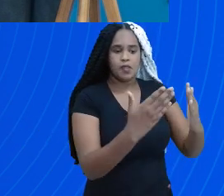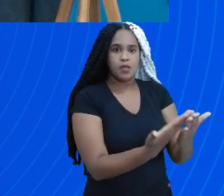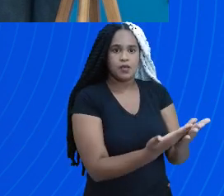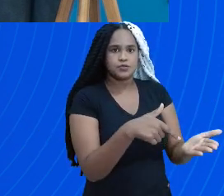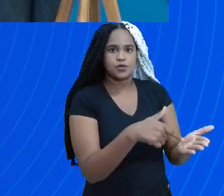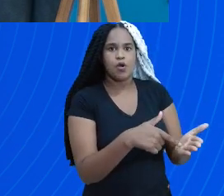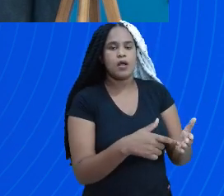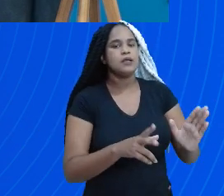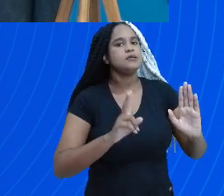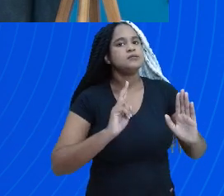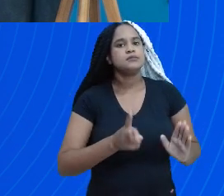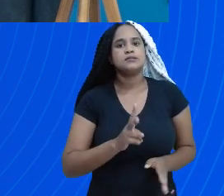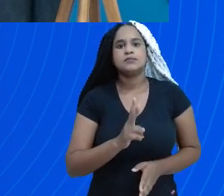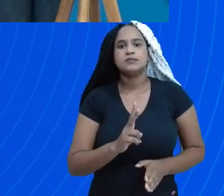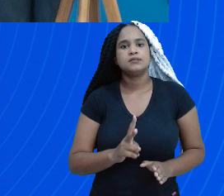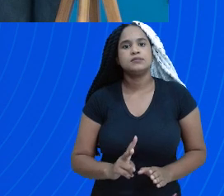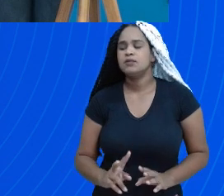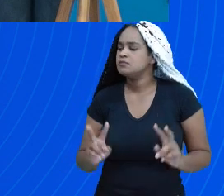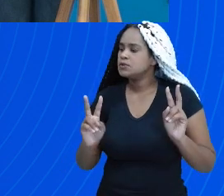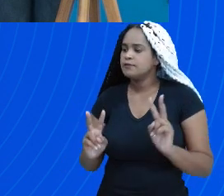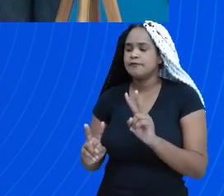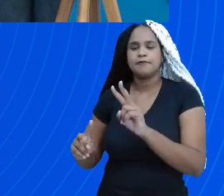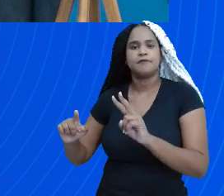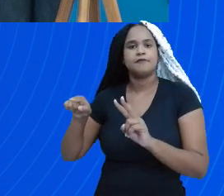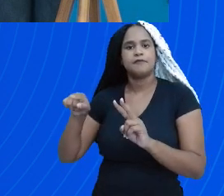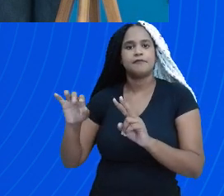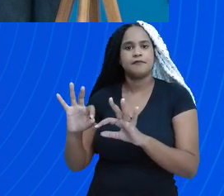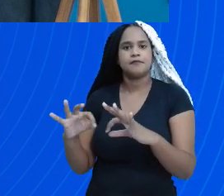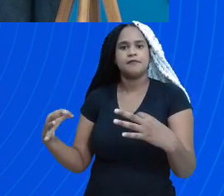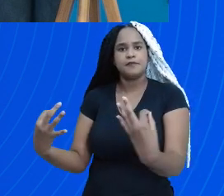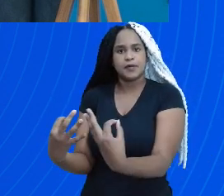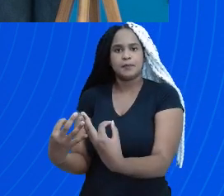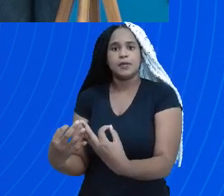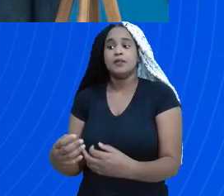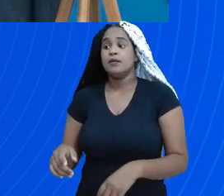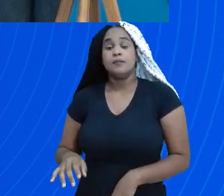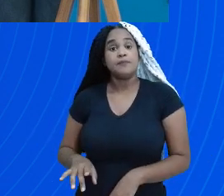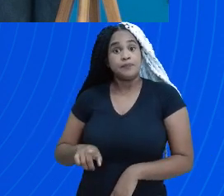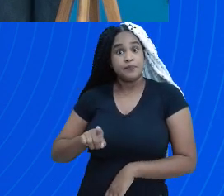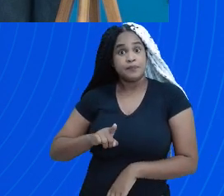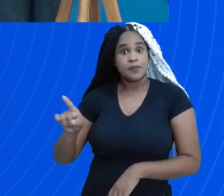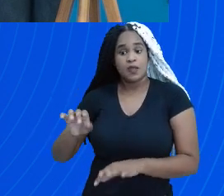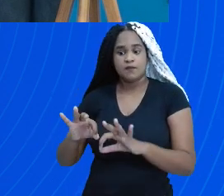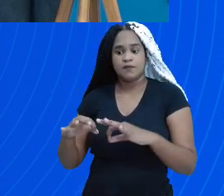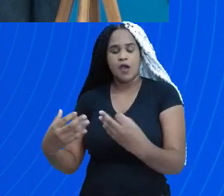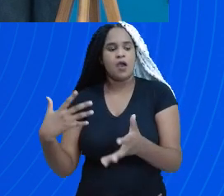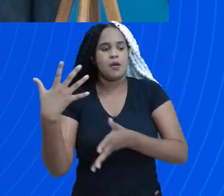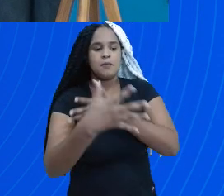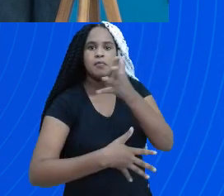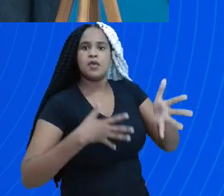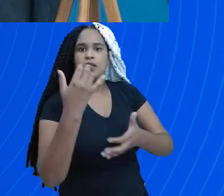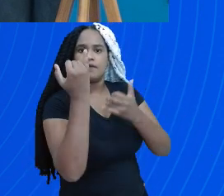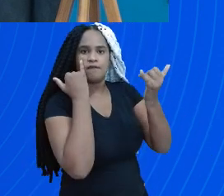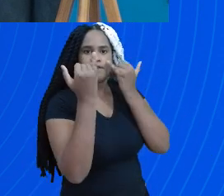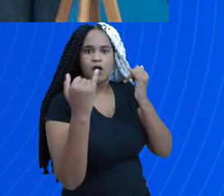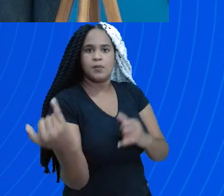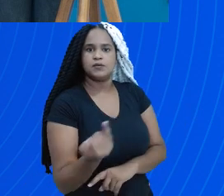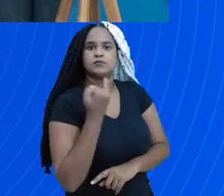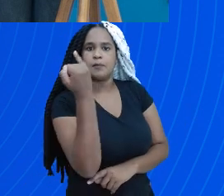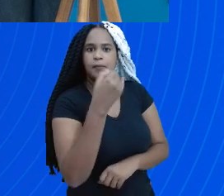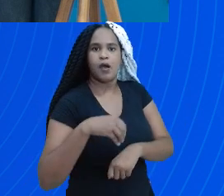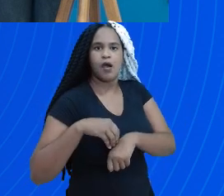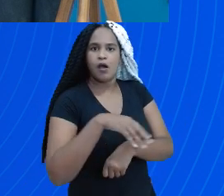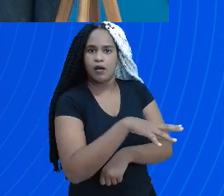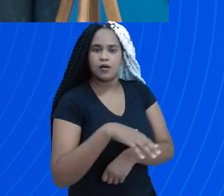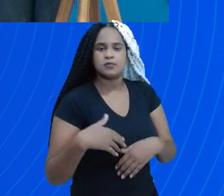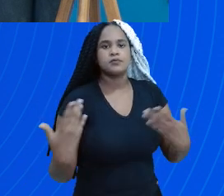estar aberta a uma escuta produtiva, né? Que os pais possam trazer informações significativas. Então, assim,